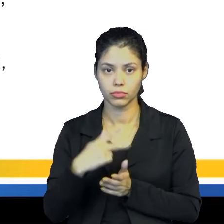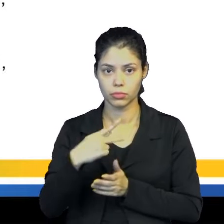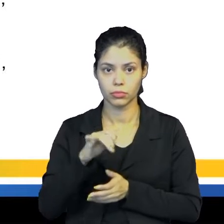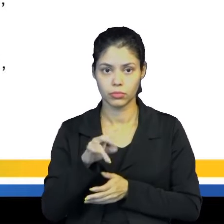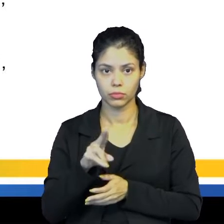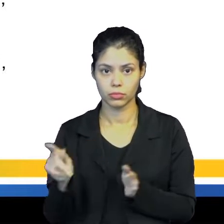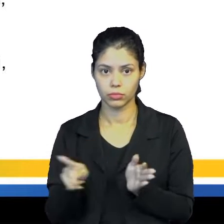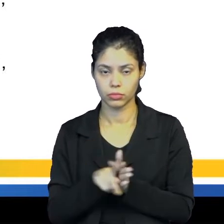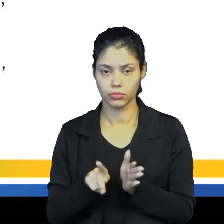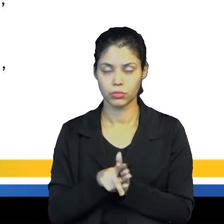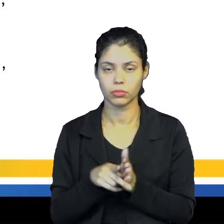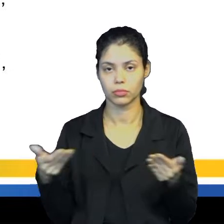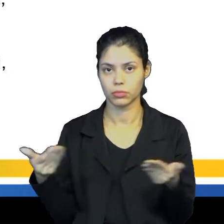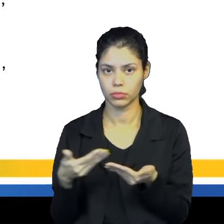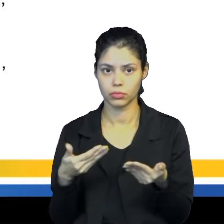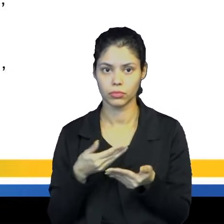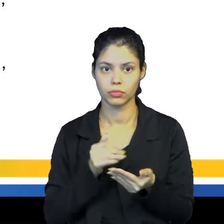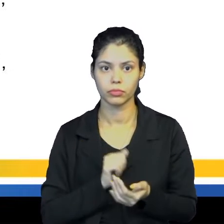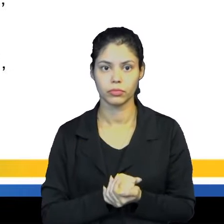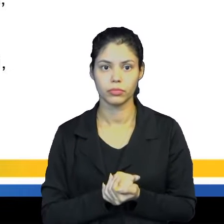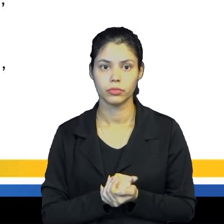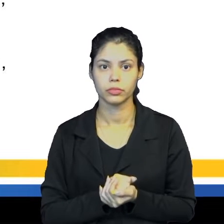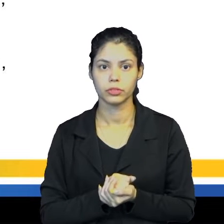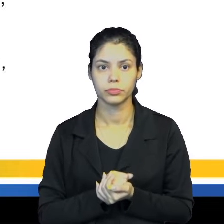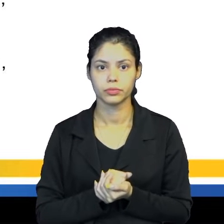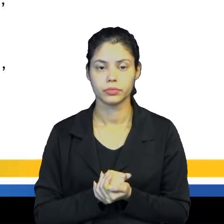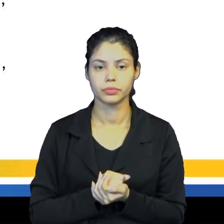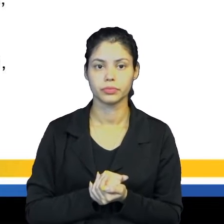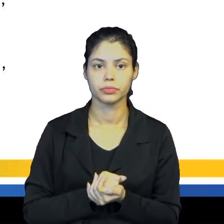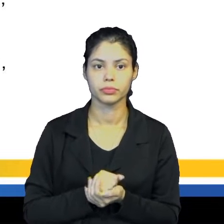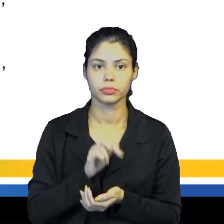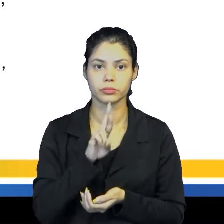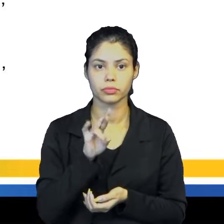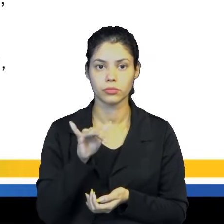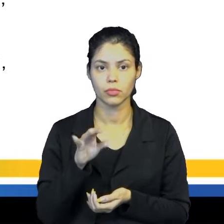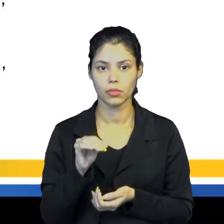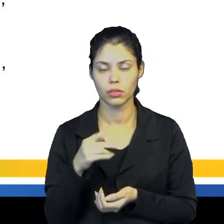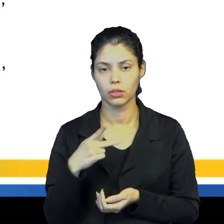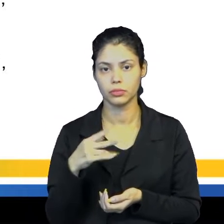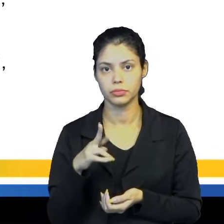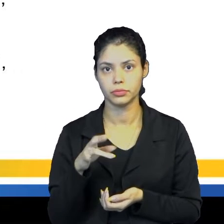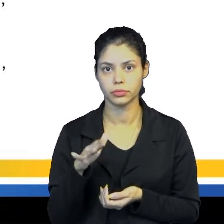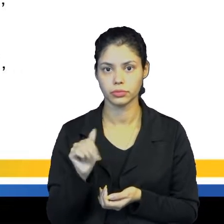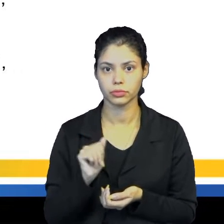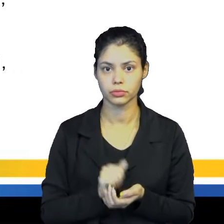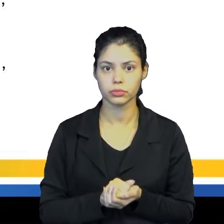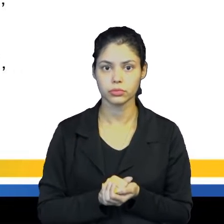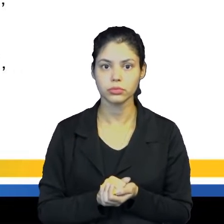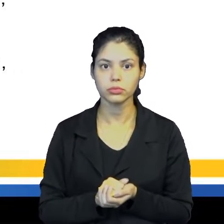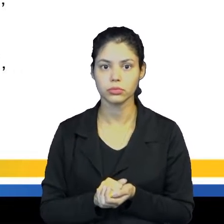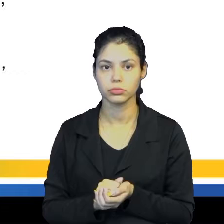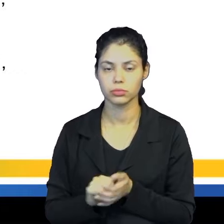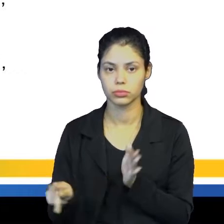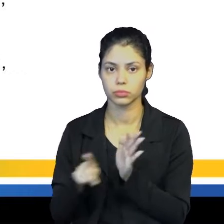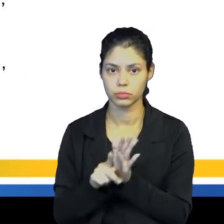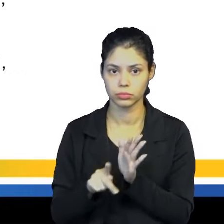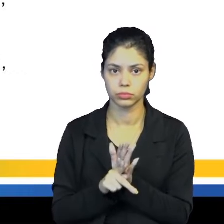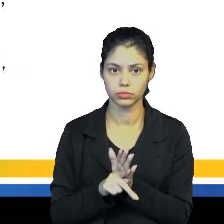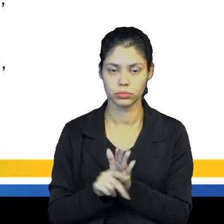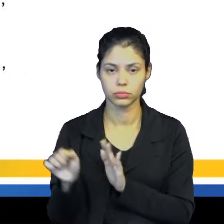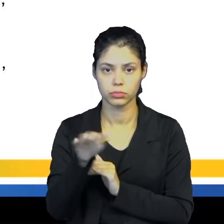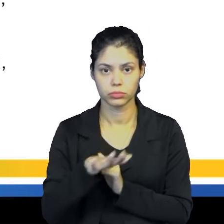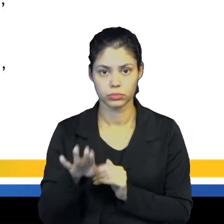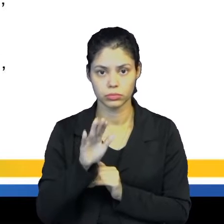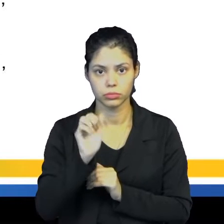que corresponde ao atual território do Peru mesmo; e o Rio da Prata, né, o vice-reino do Rio da Prata, que era constituído ali pela